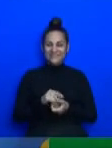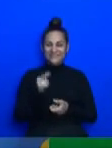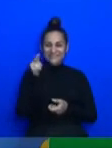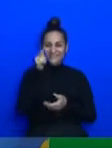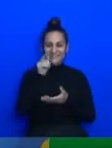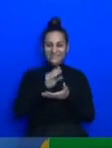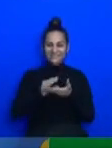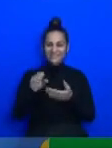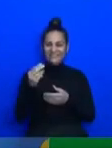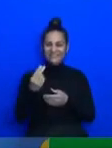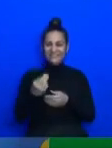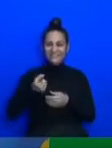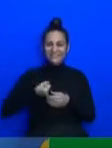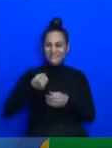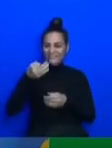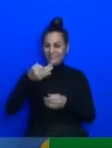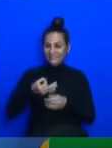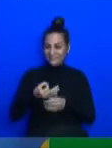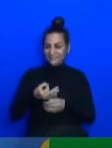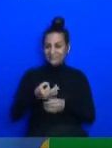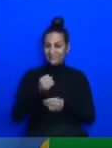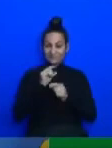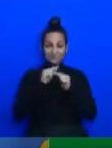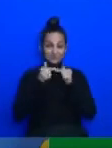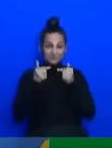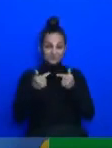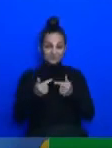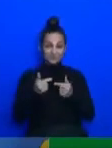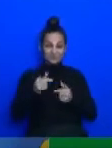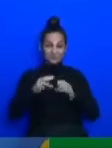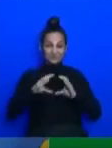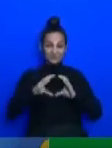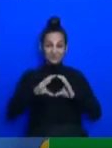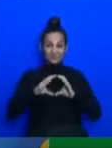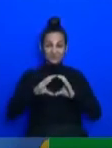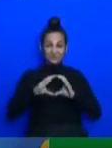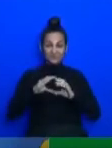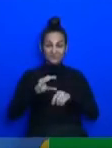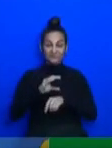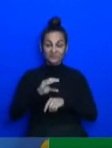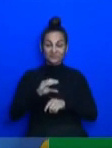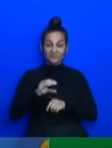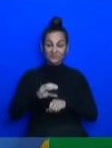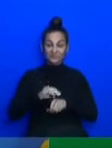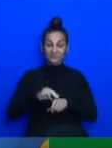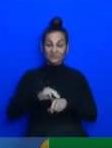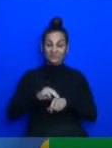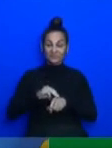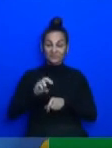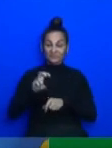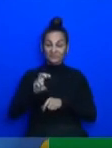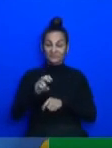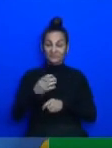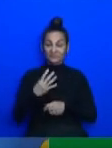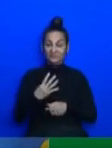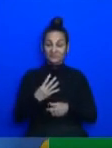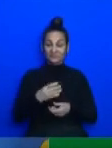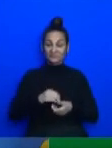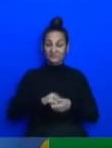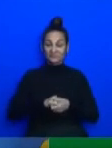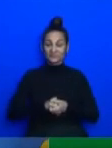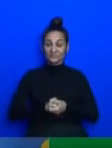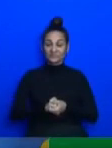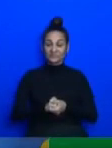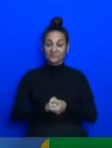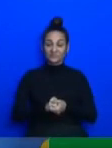Você ganha prêmio a partir de 2 acertos. Boa sorte. Bola, sim, bola marrom, número 54.